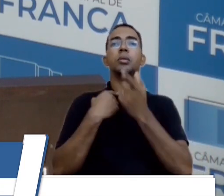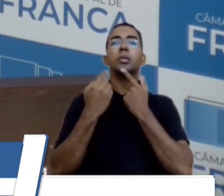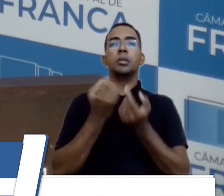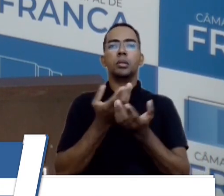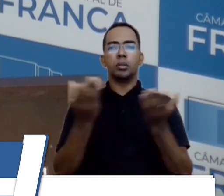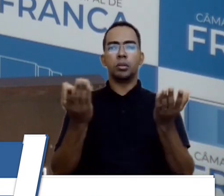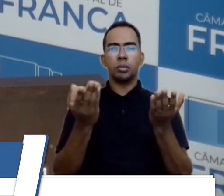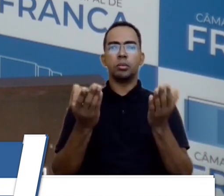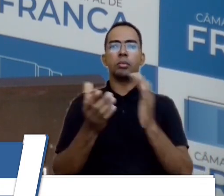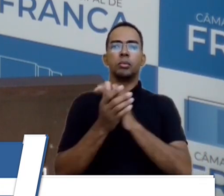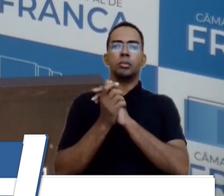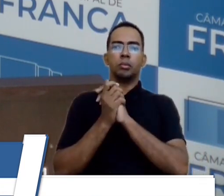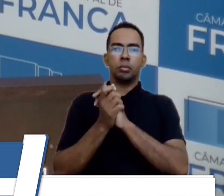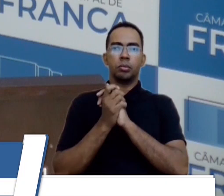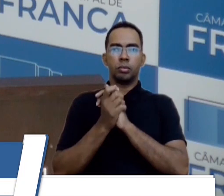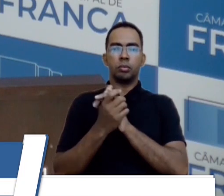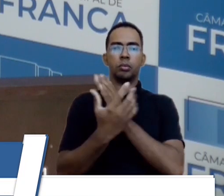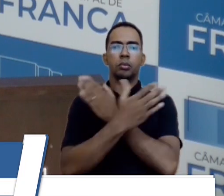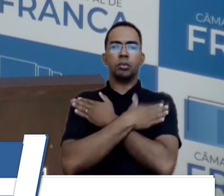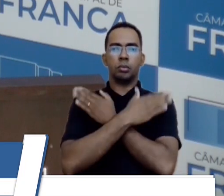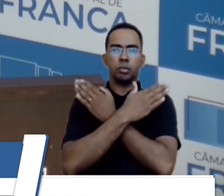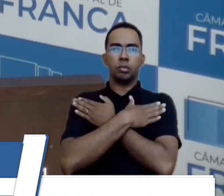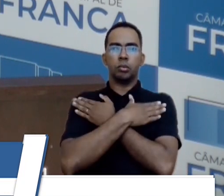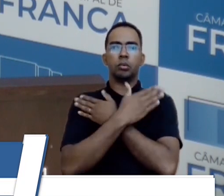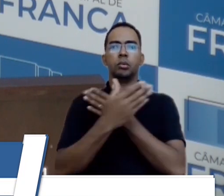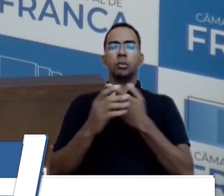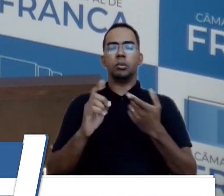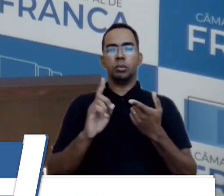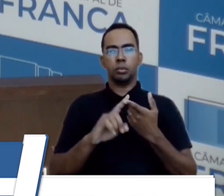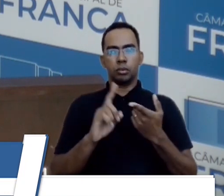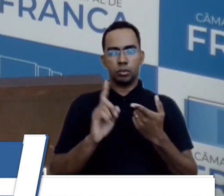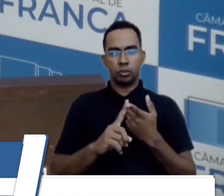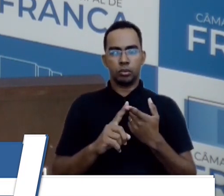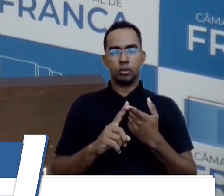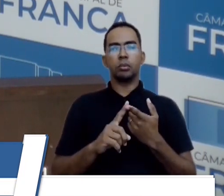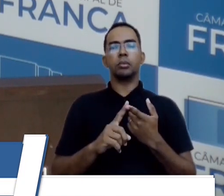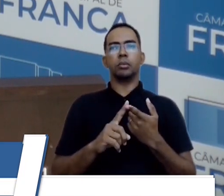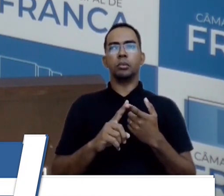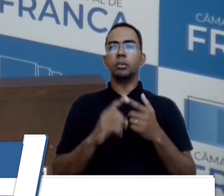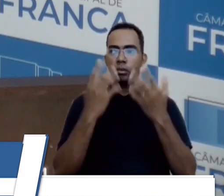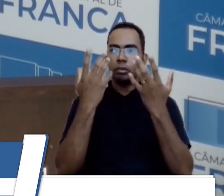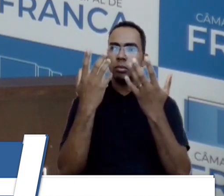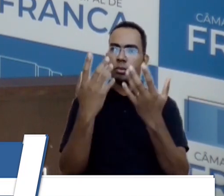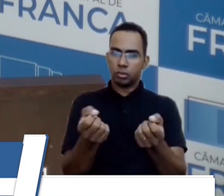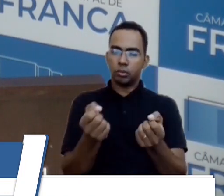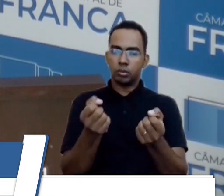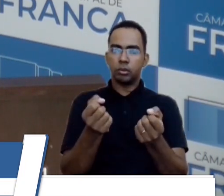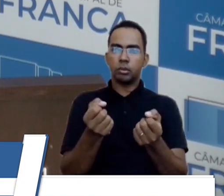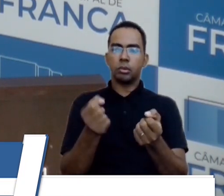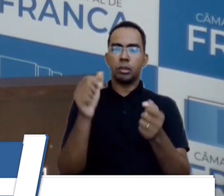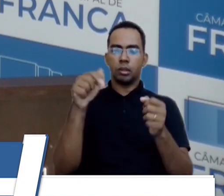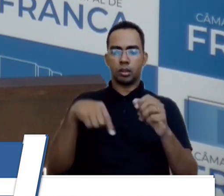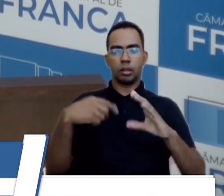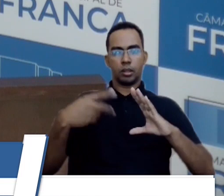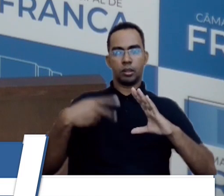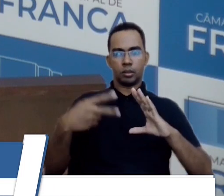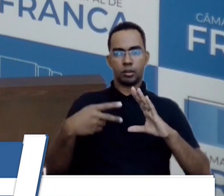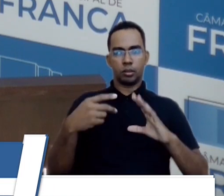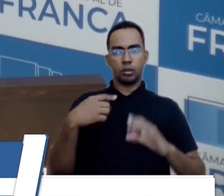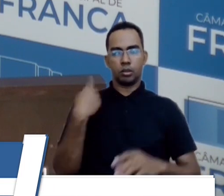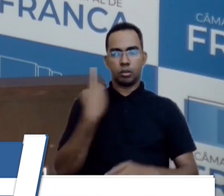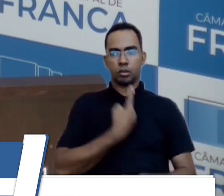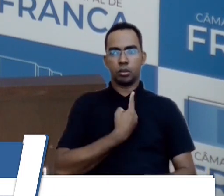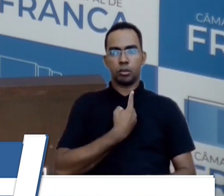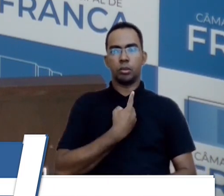sincero abraço fraterno e de tolerância que impere nessa casa. Esses são os nossos